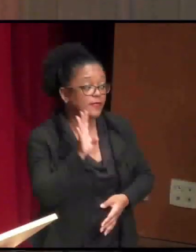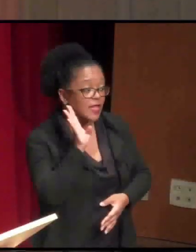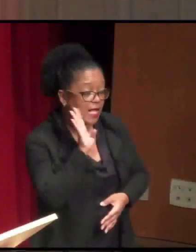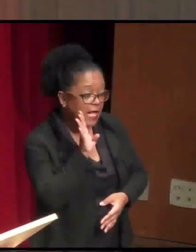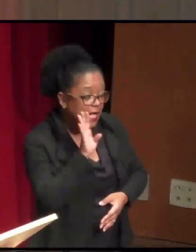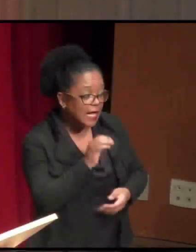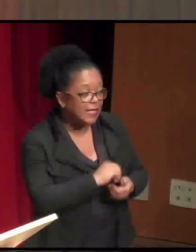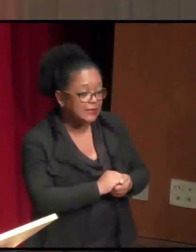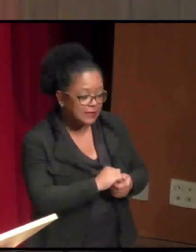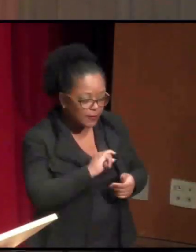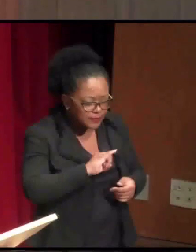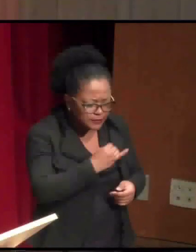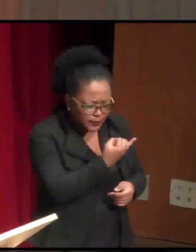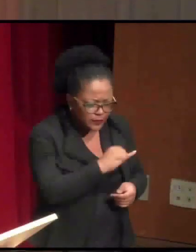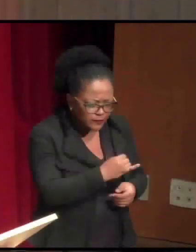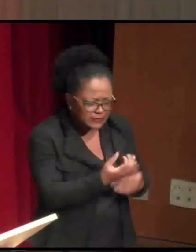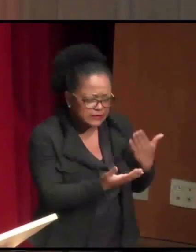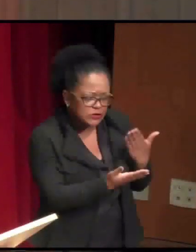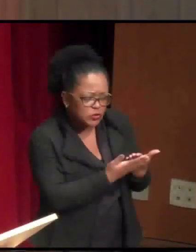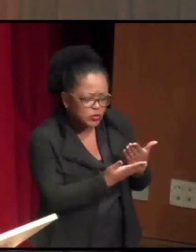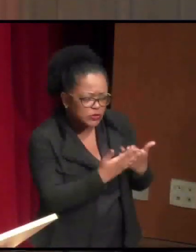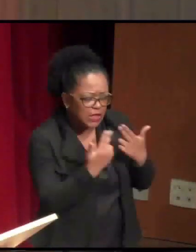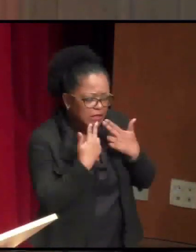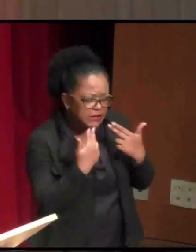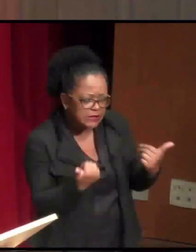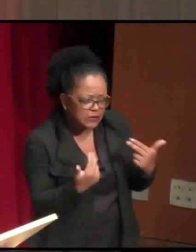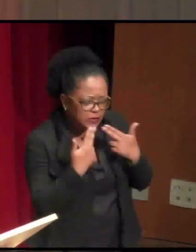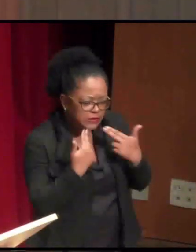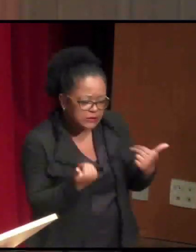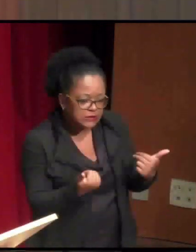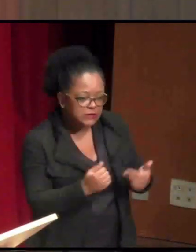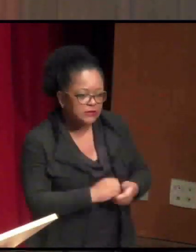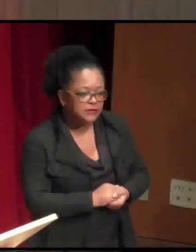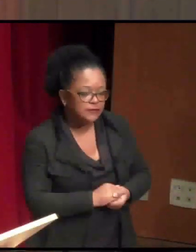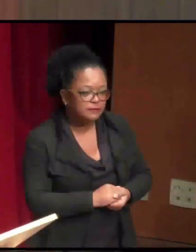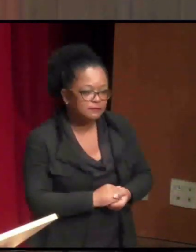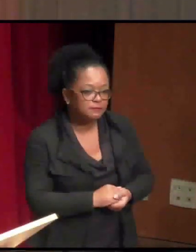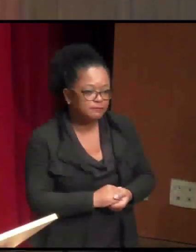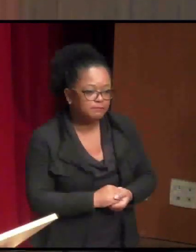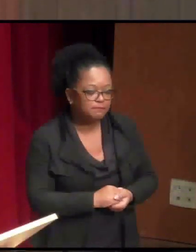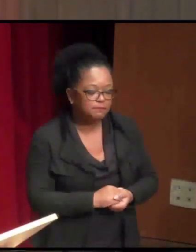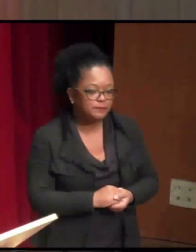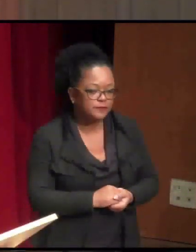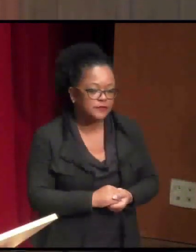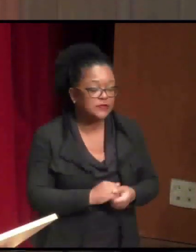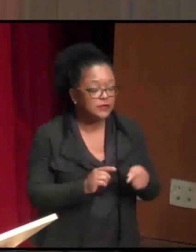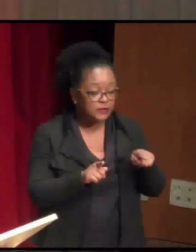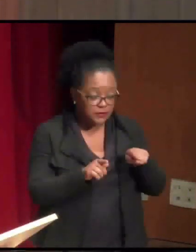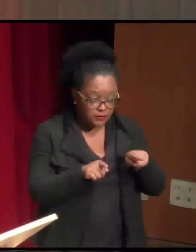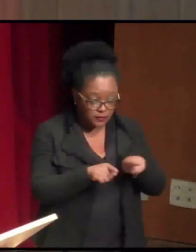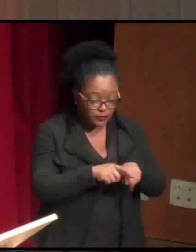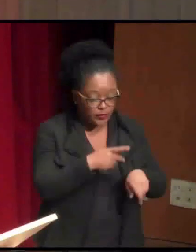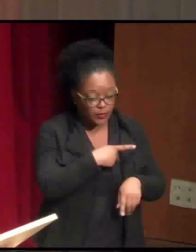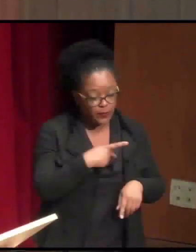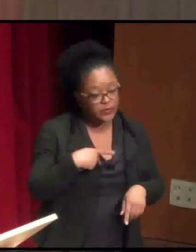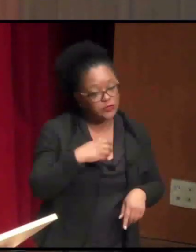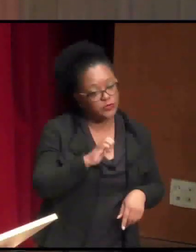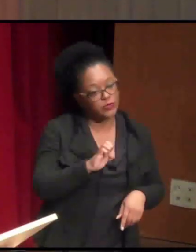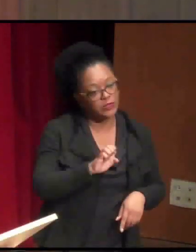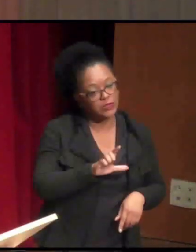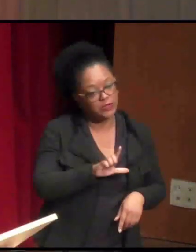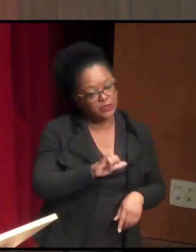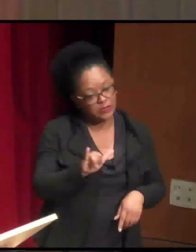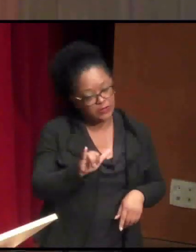frase, para estudar idioma. A gente tem que remontar também, e aí já que o pastor Eli Prieto falou assim, Jesus